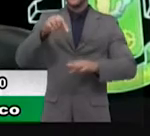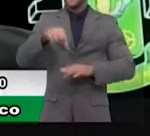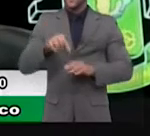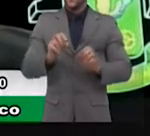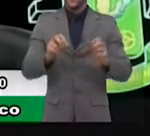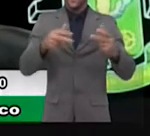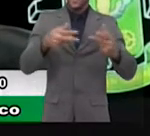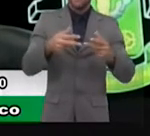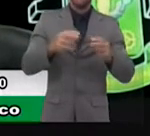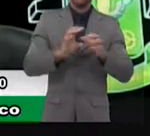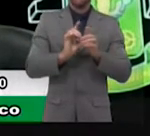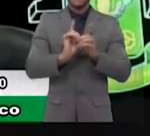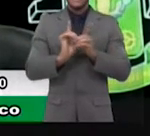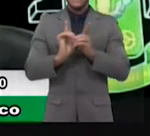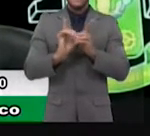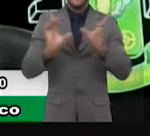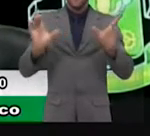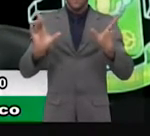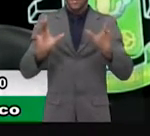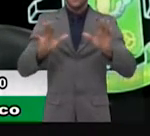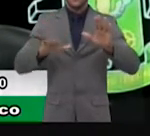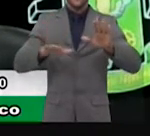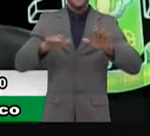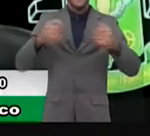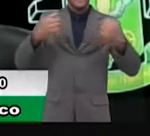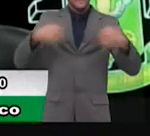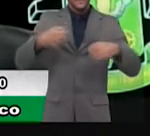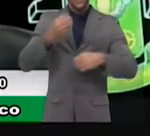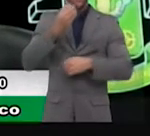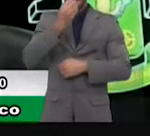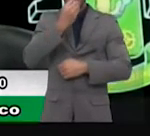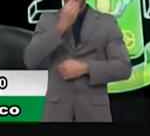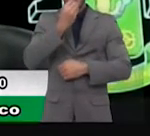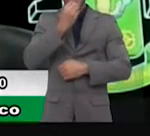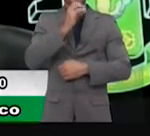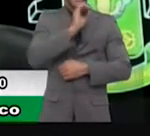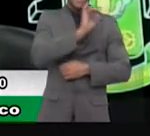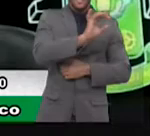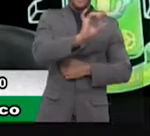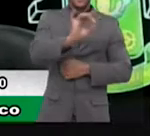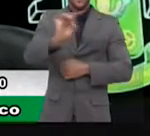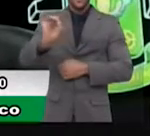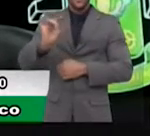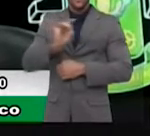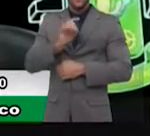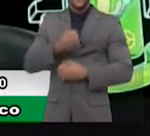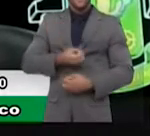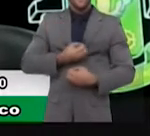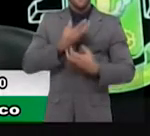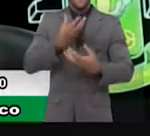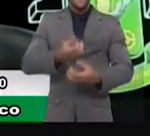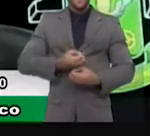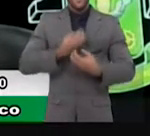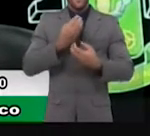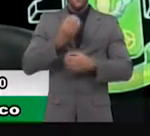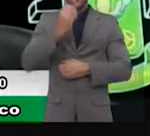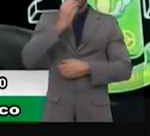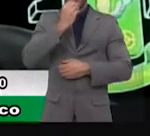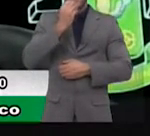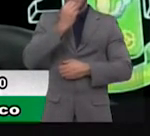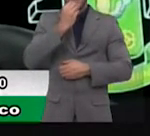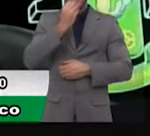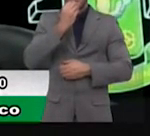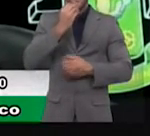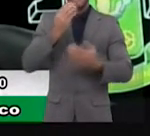a qual nós temos que fazer aqui, dar oportunidade de todos os vereadores se se expressar, dar uma oportunidade de um diálogo, como